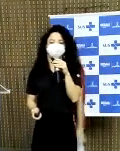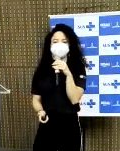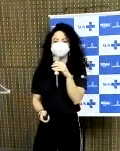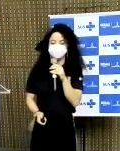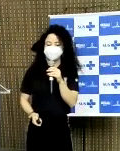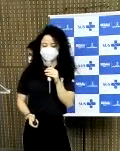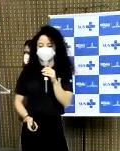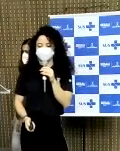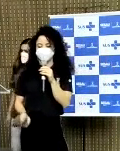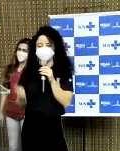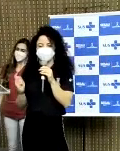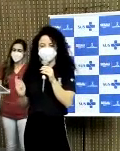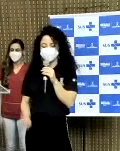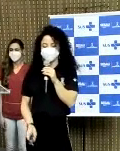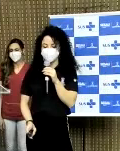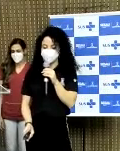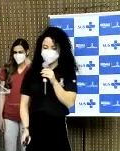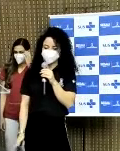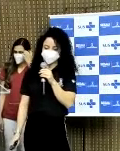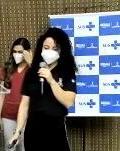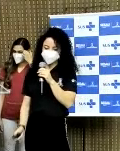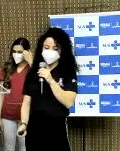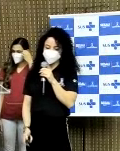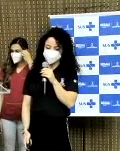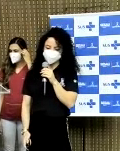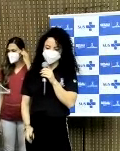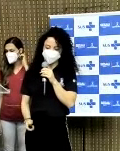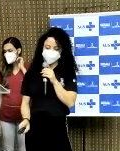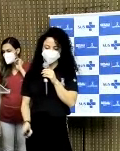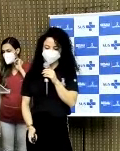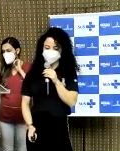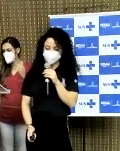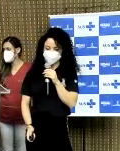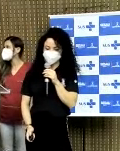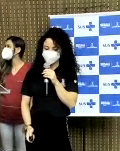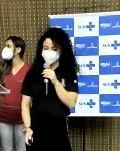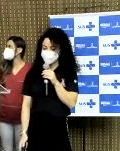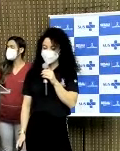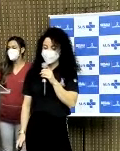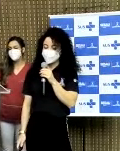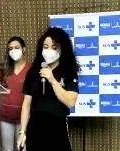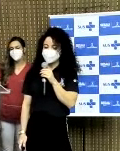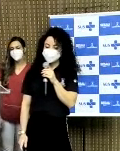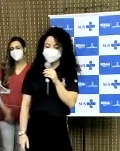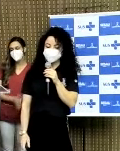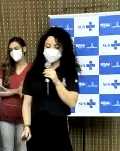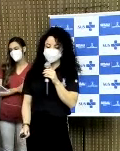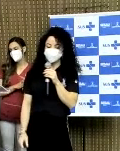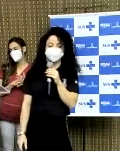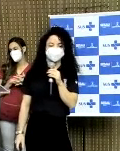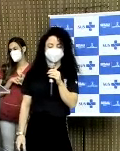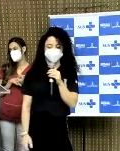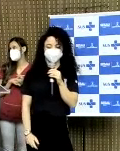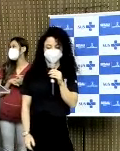Bom dia, meu nome é Bruna, sou enfermeira da UBS Jockey e vamos iniciar agora os indicadores de monitoramento. Em relação a